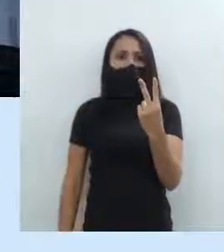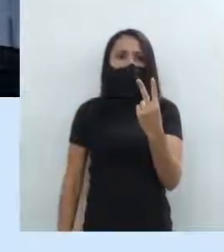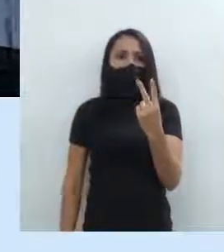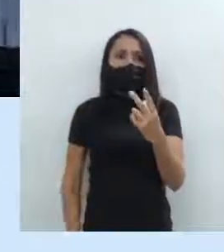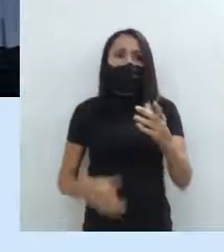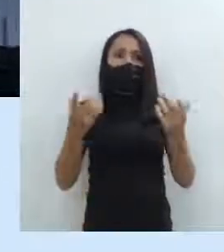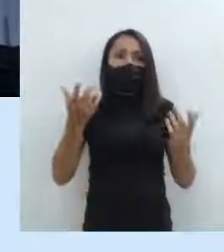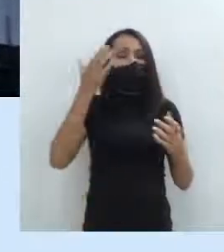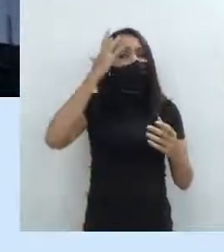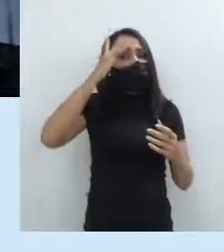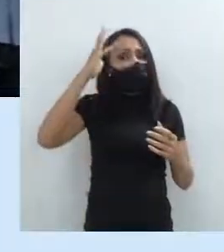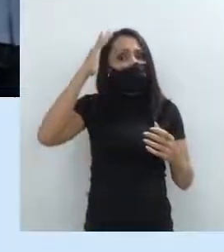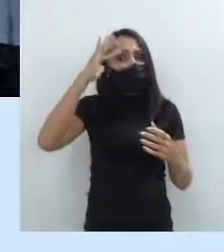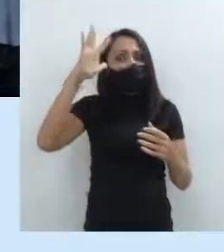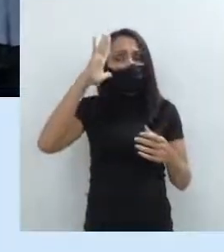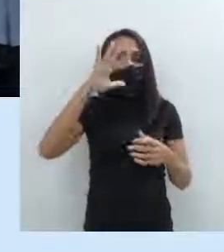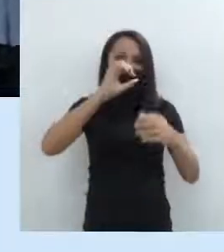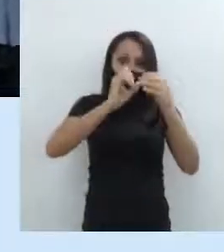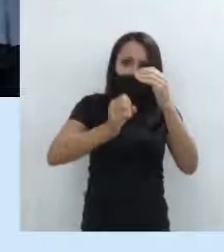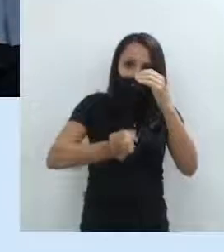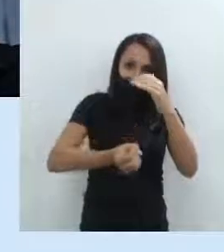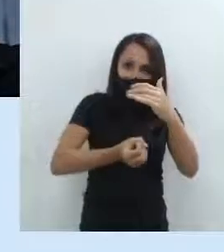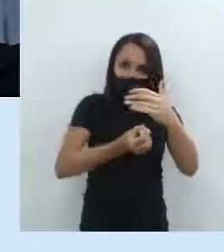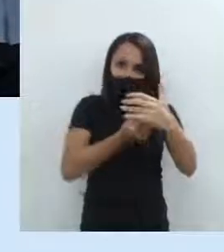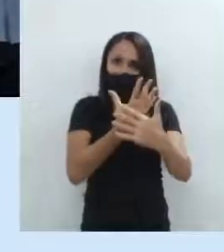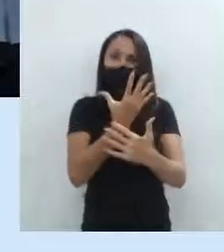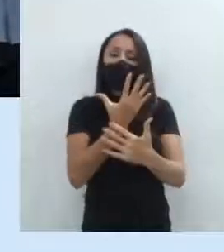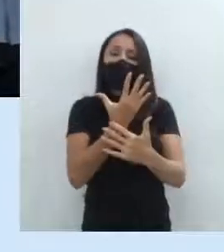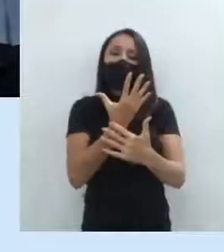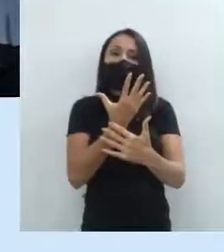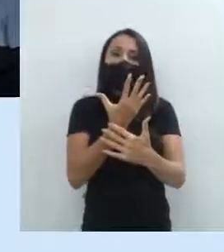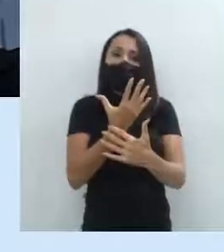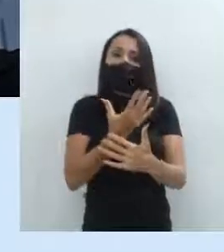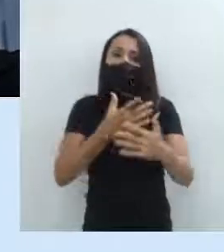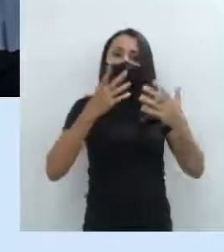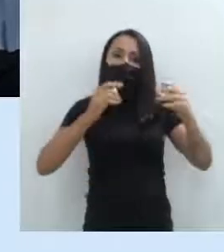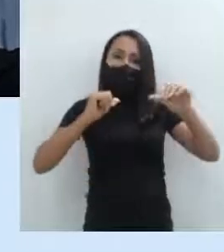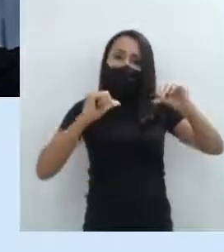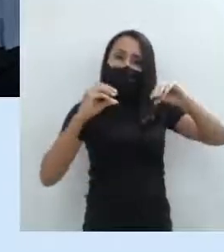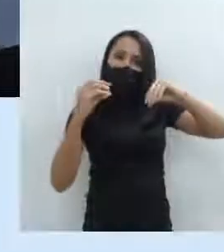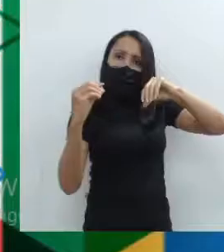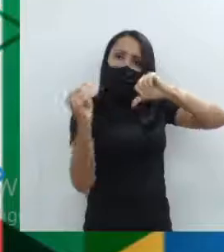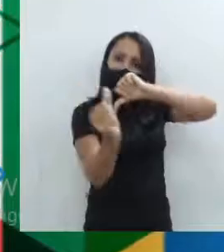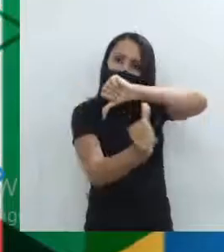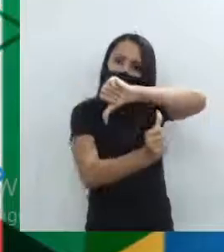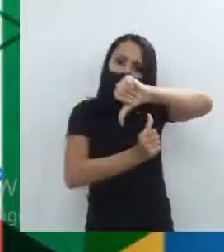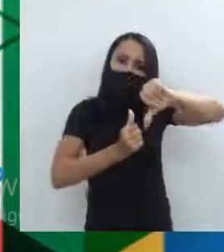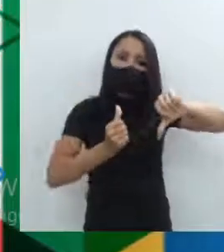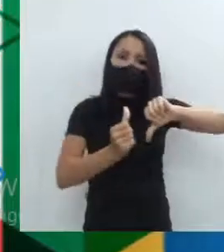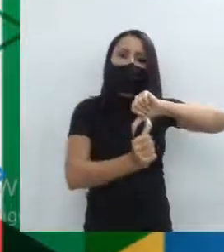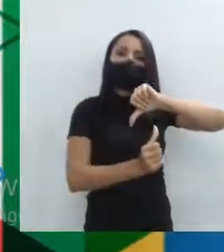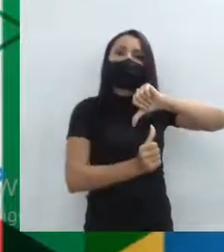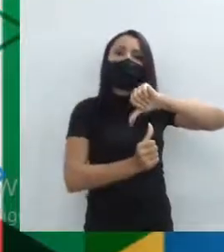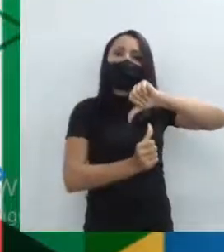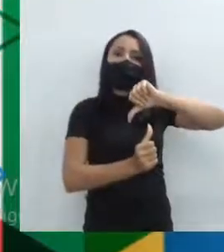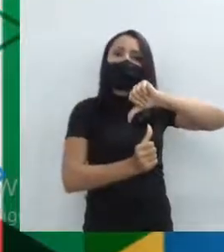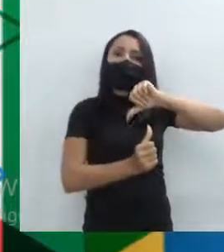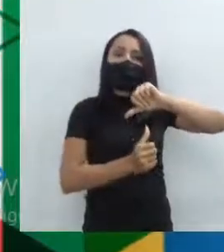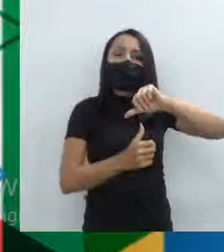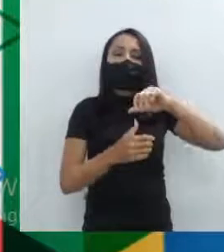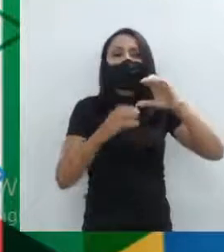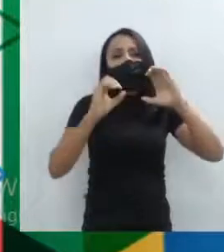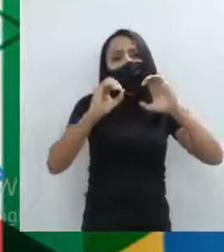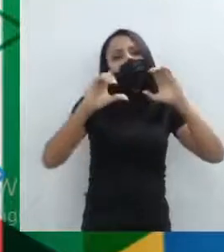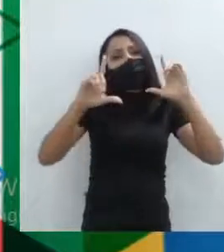A filosofia, ela nasce aqui com uma transformação. E essa transformação, claro, que numa